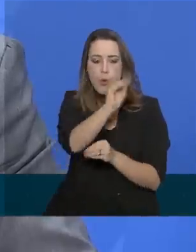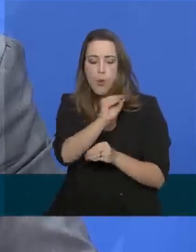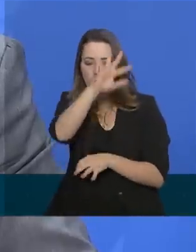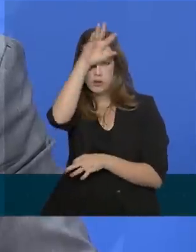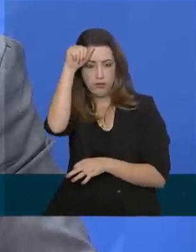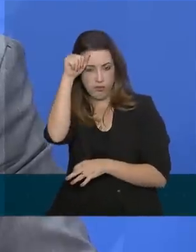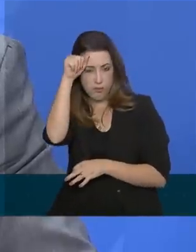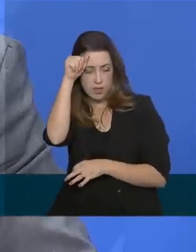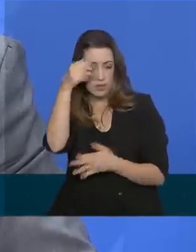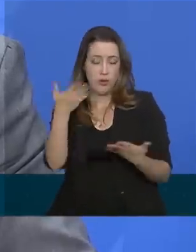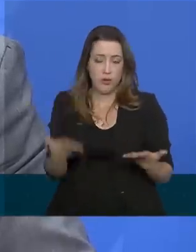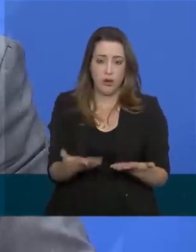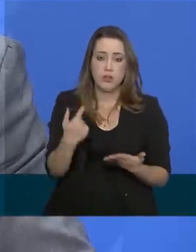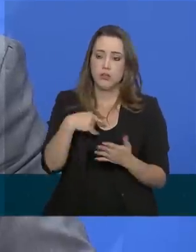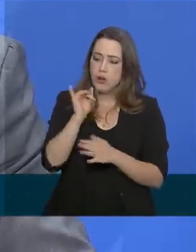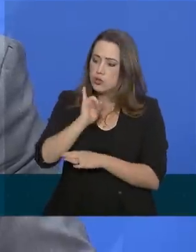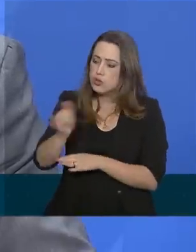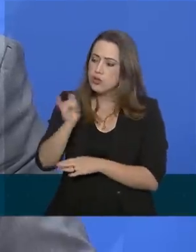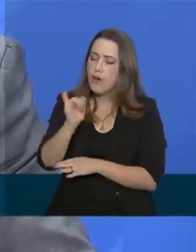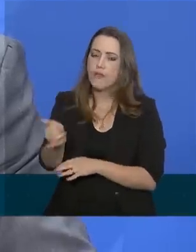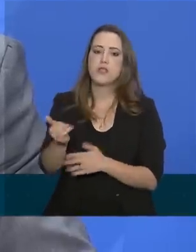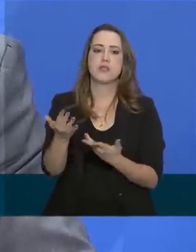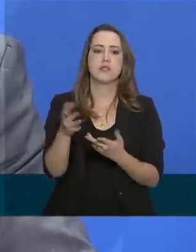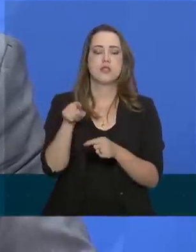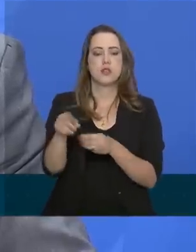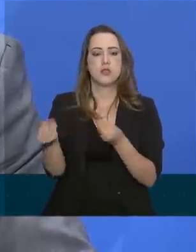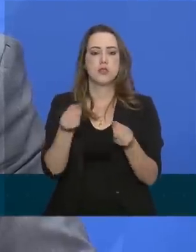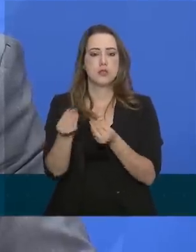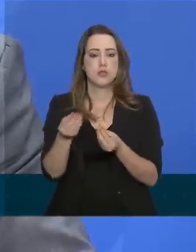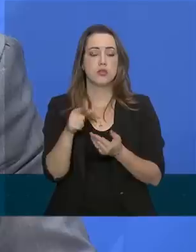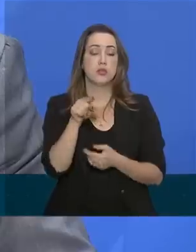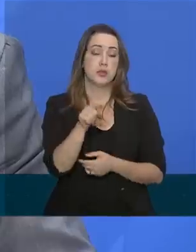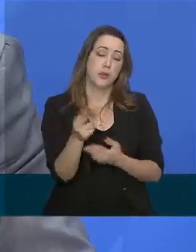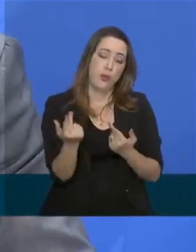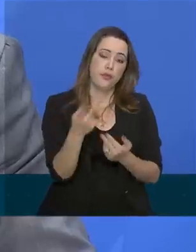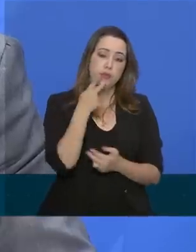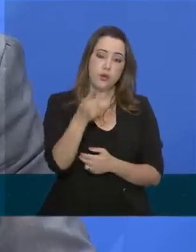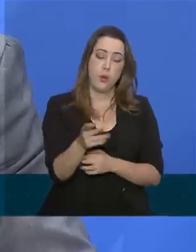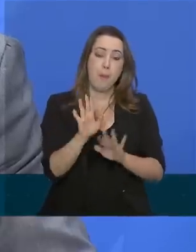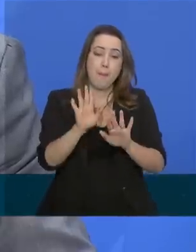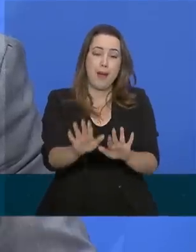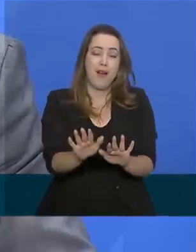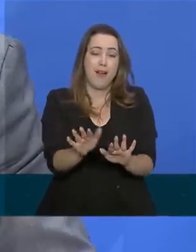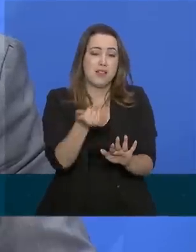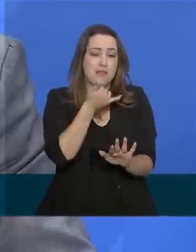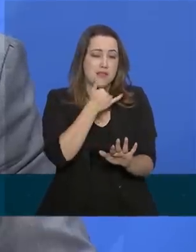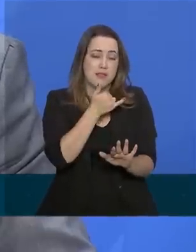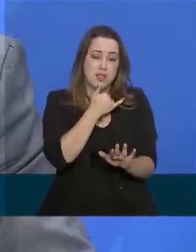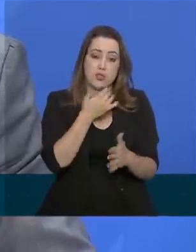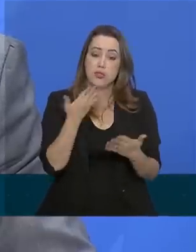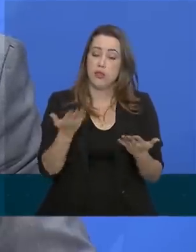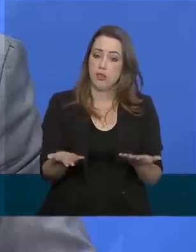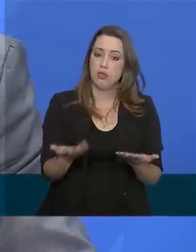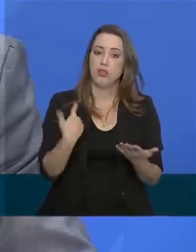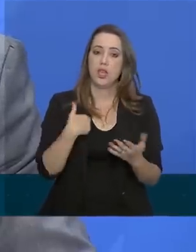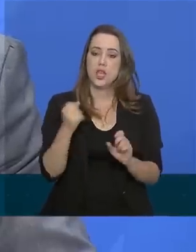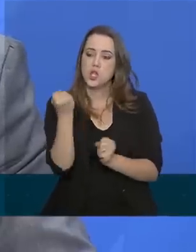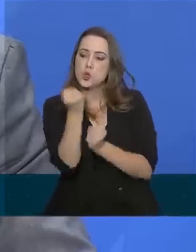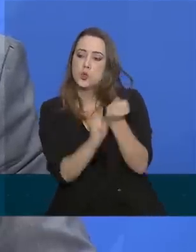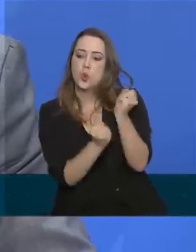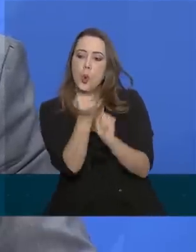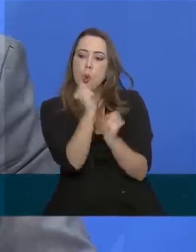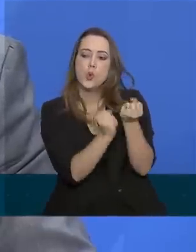desmatamento e de ausência de controle em questões como essa que você colocou a pouco infelizmente alimenta essa indústria de